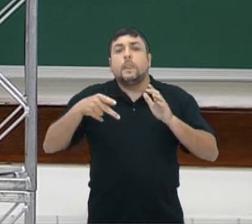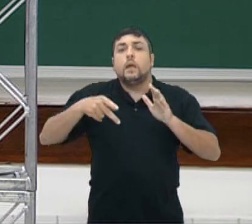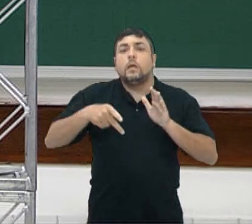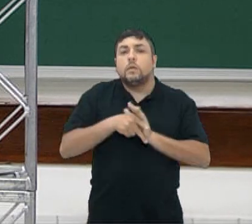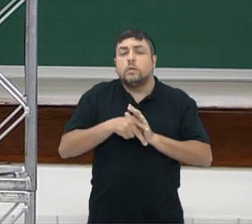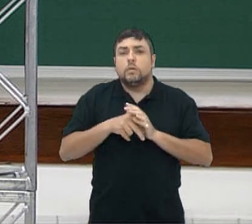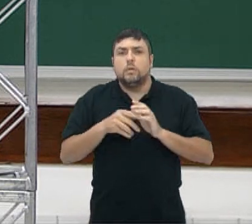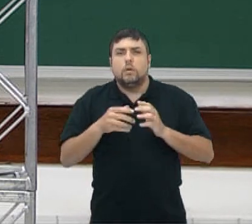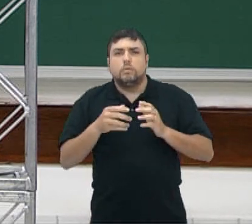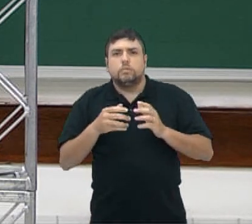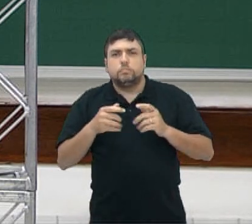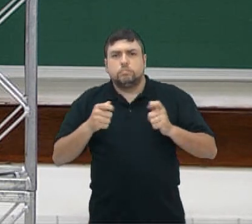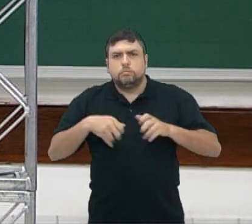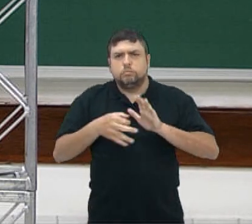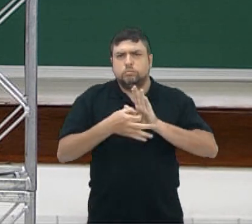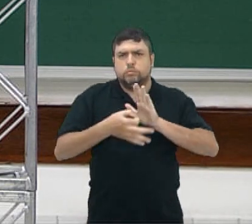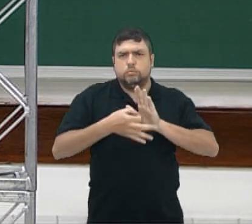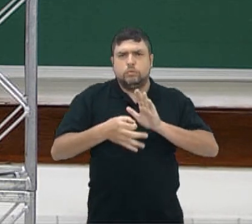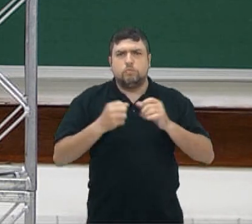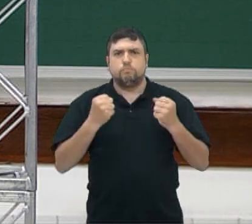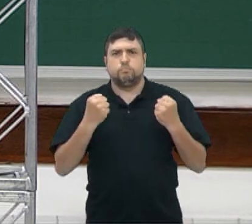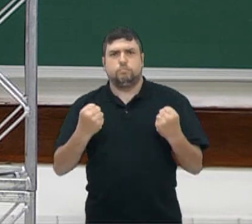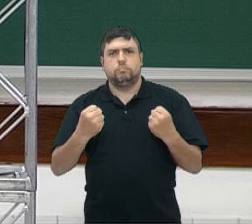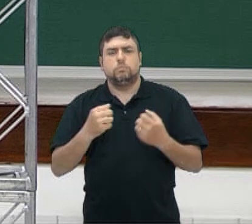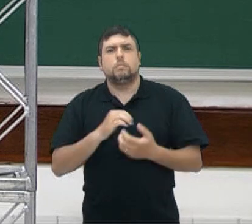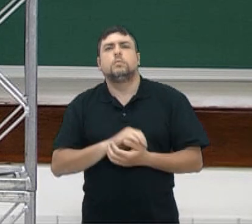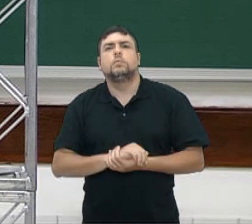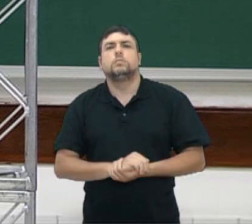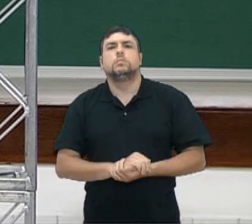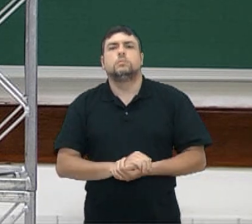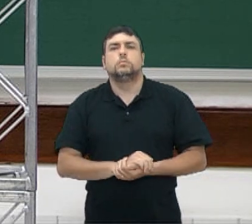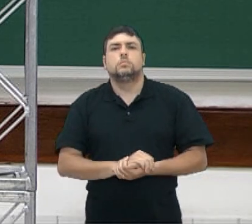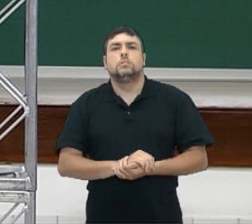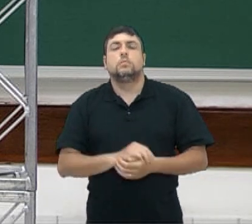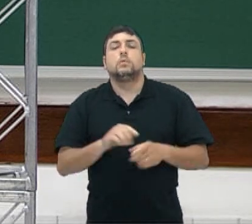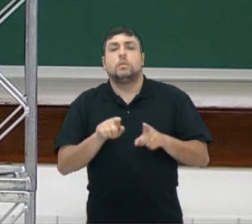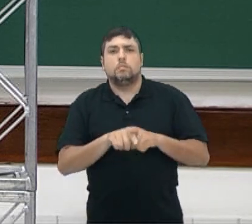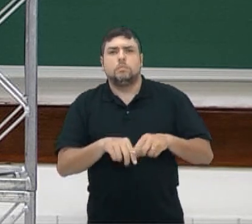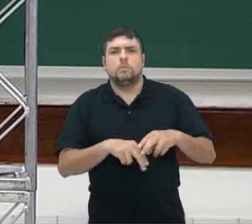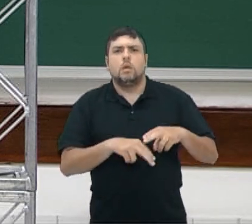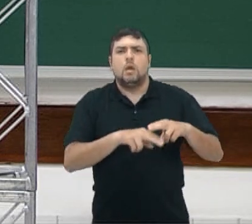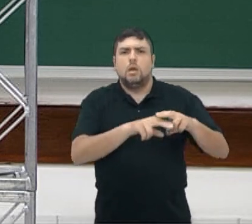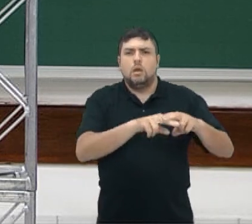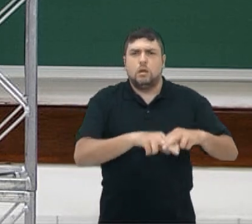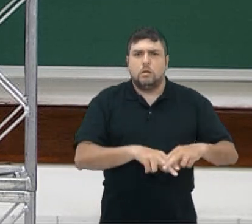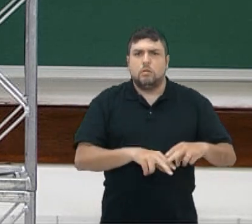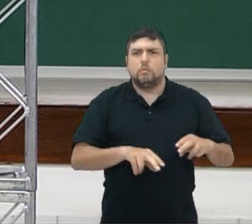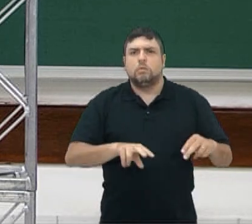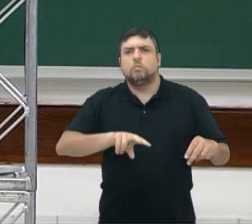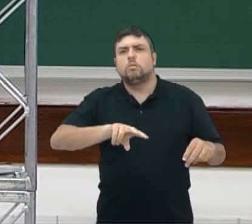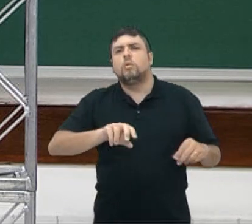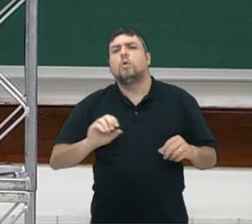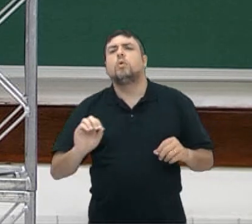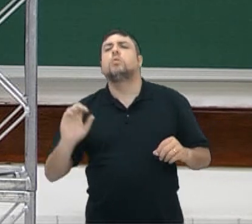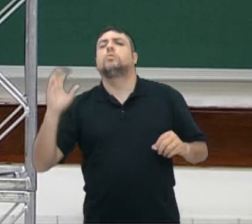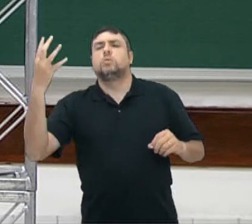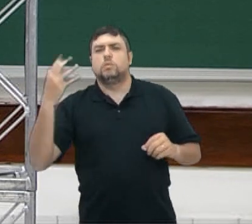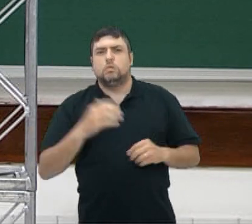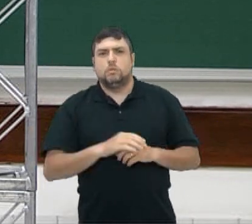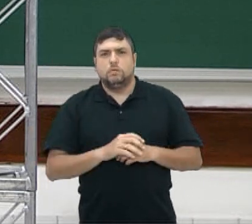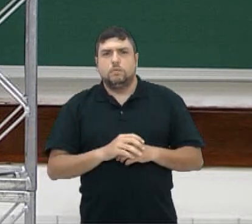ampliar e para fortificar mais os teus argumentos. Outro é causa e consequência. A causa e consequência, o nome já diz, né?